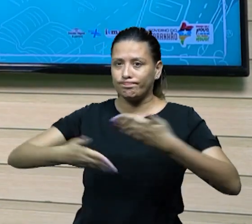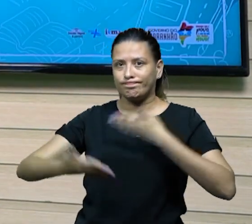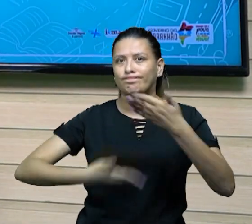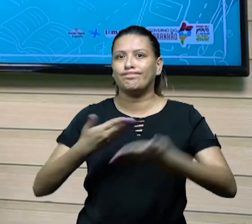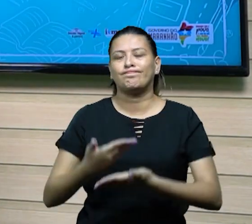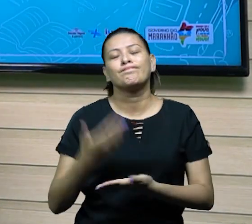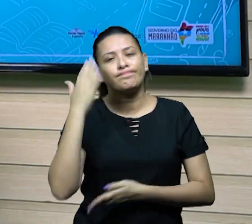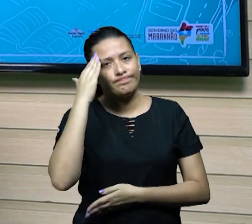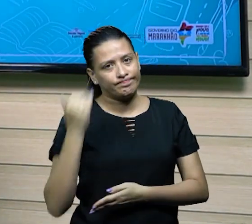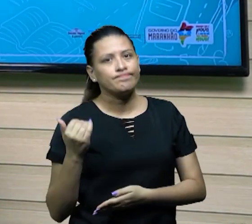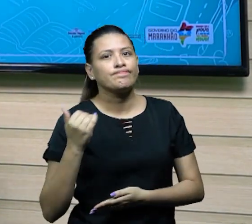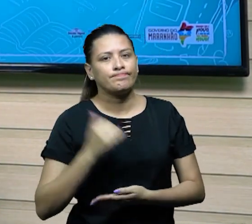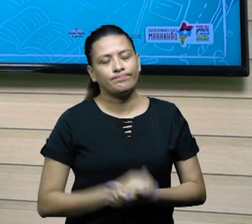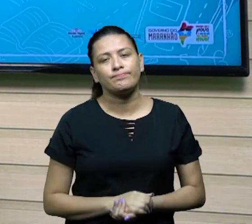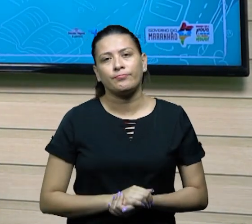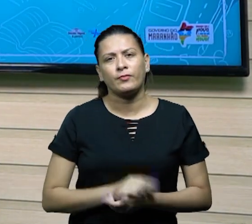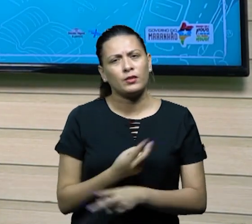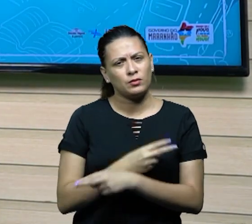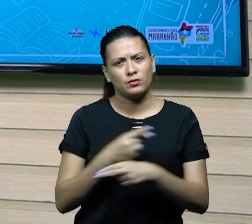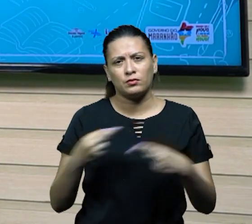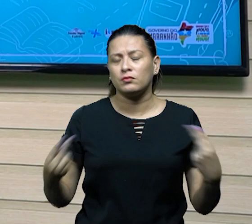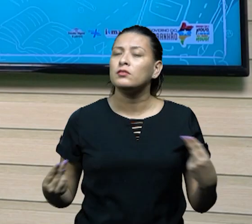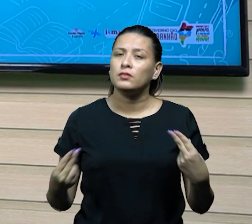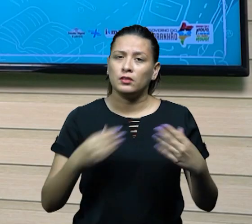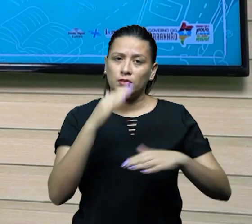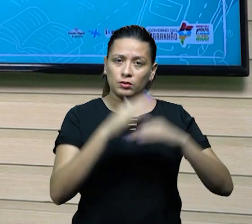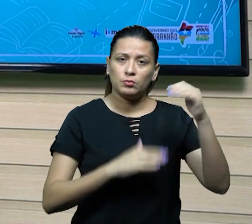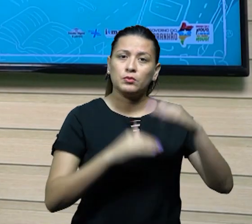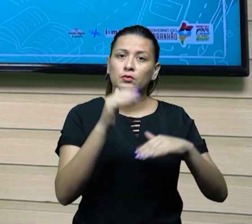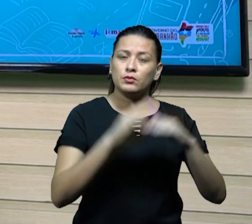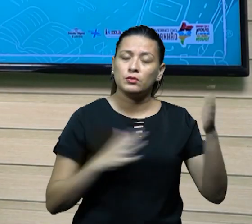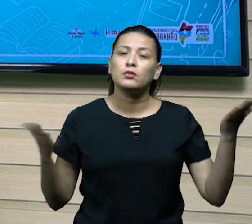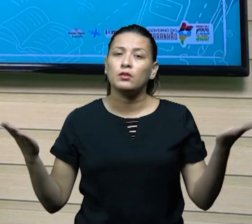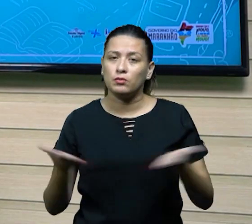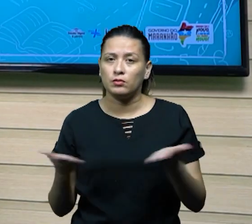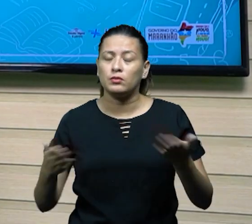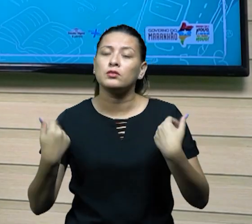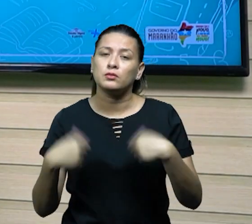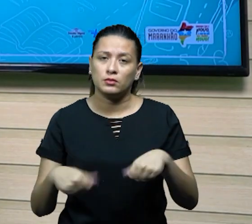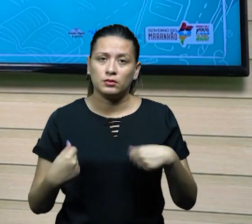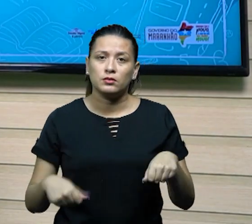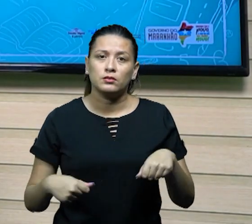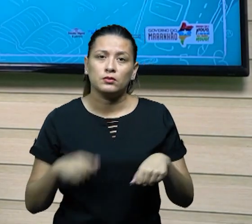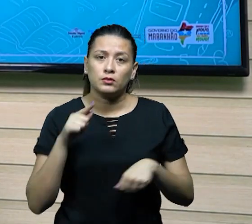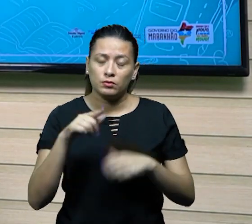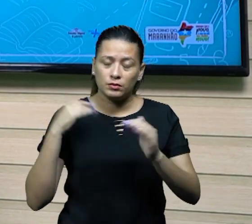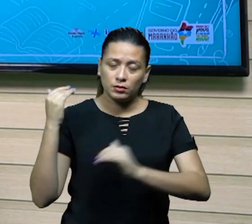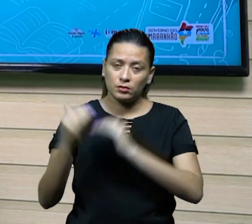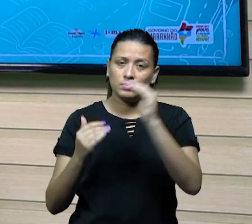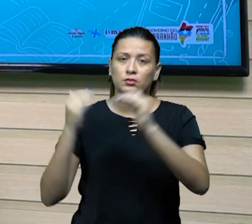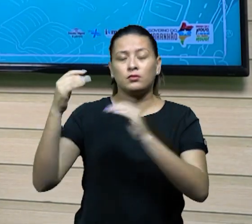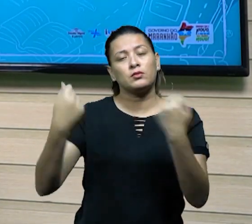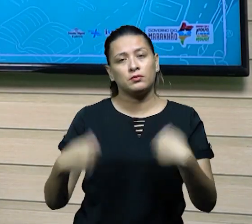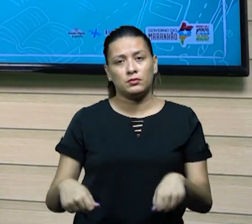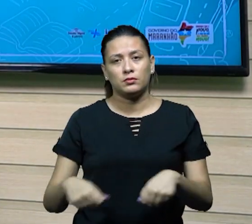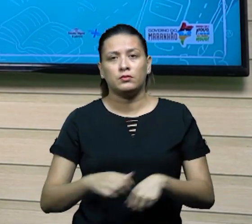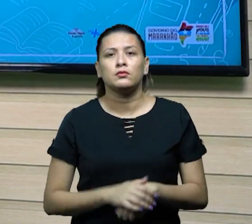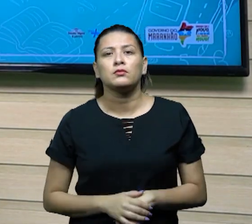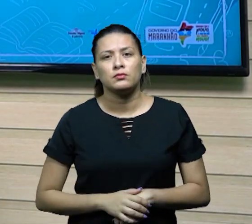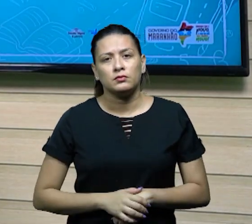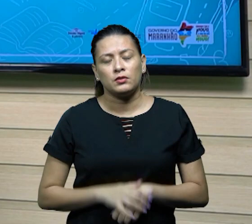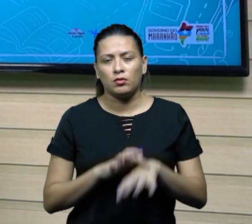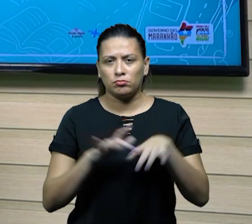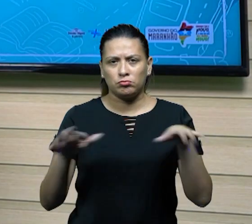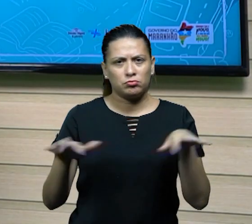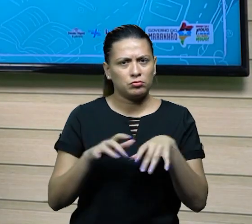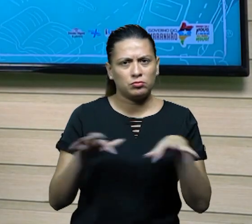e fazer. Eu tenho que saber me relacionar. São diversas competências que um profissional atual deve ter. Então busque desenvolver